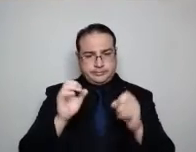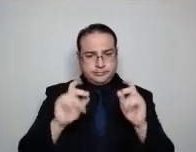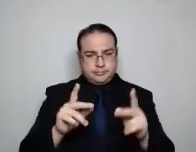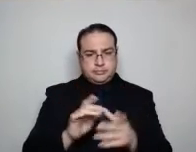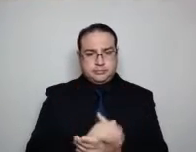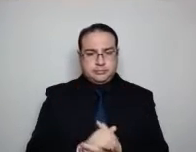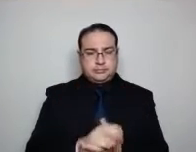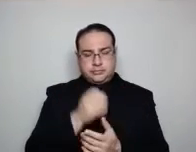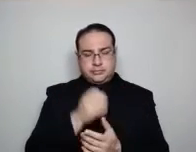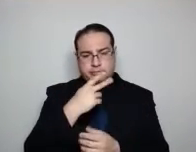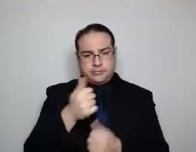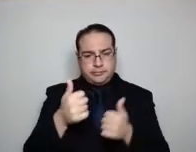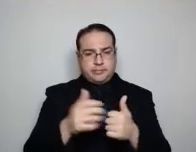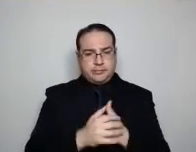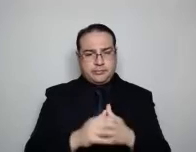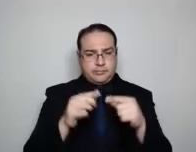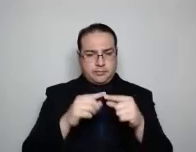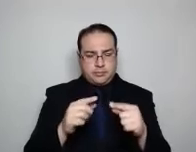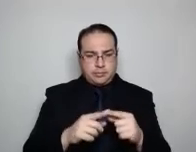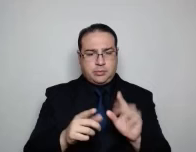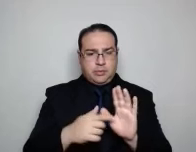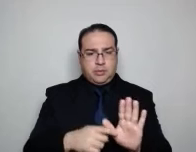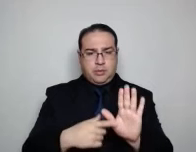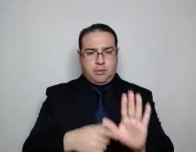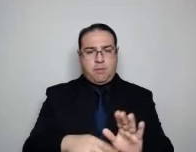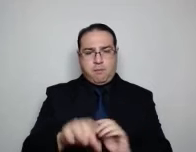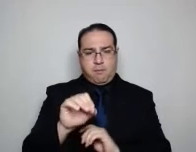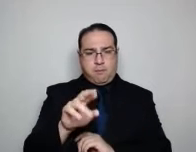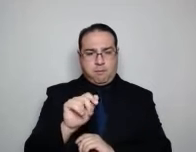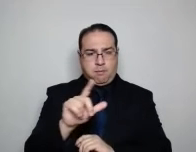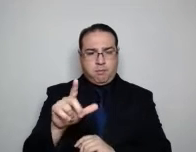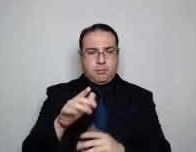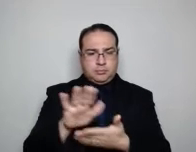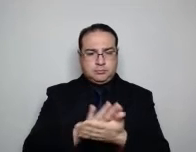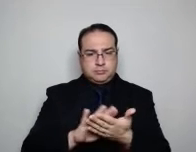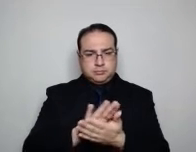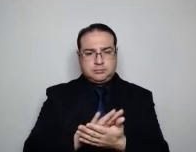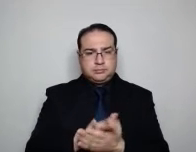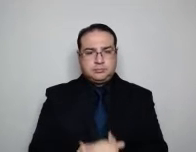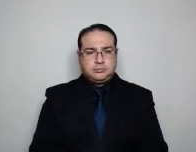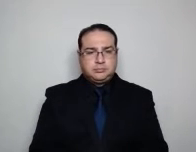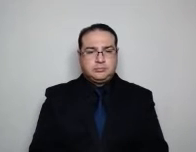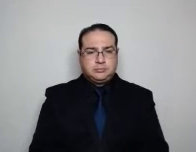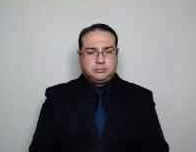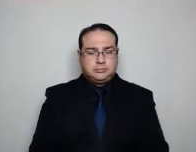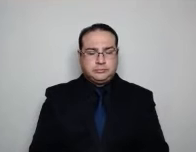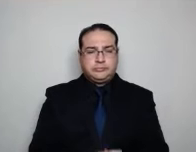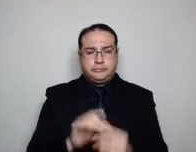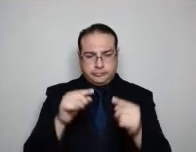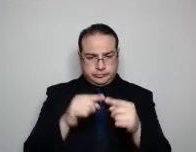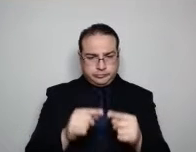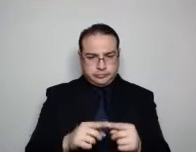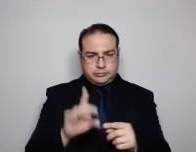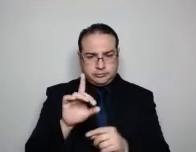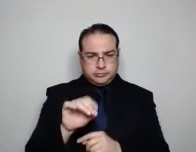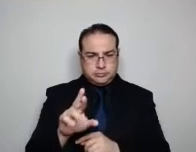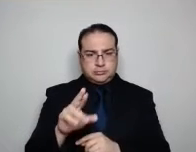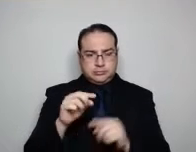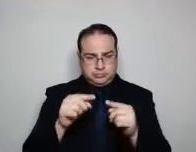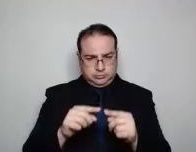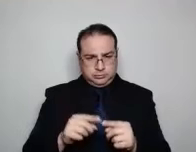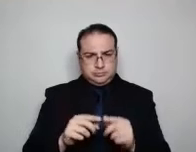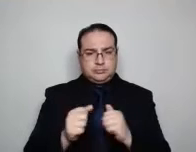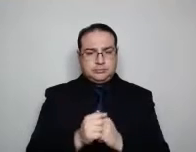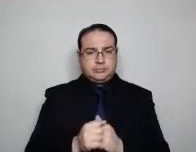bem. Perfeito. Inclusive, dessa forma, eu renunciei à assentação oral, excelência. Pronto, perfeitamente. É isso mesmo, presidente. É isso, doutor? Indefere o pedido de colocação de